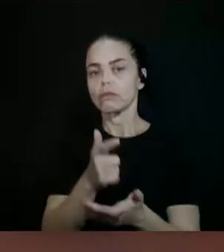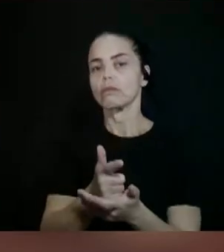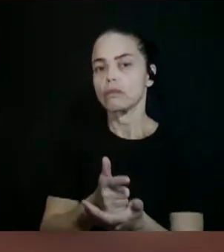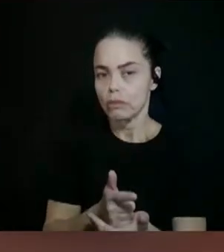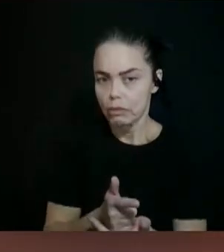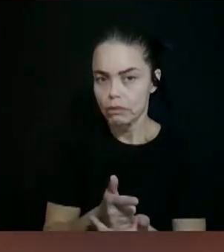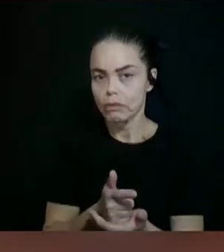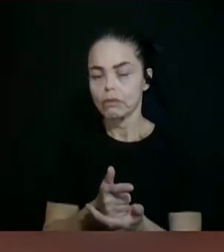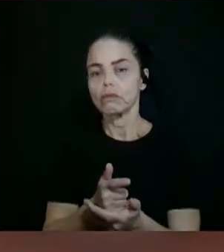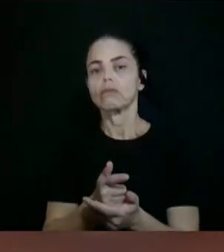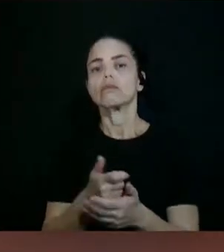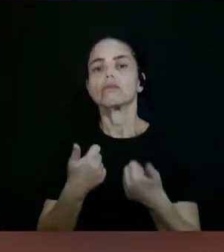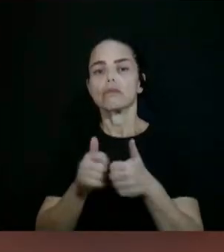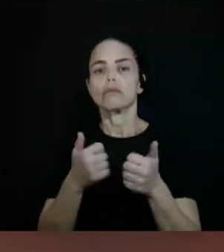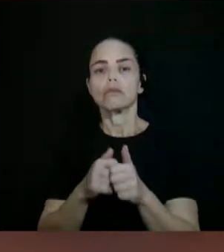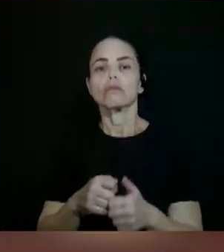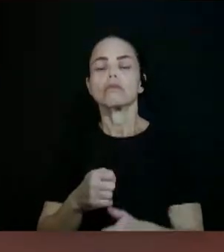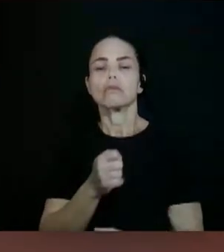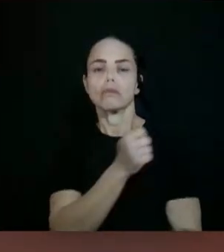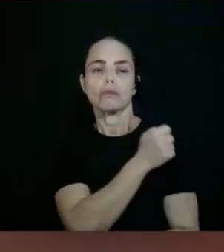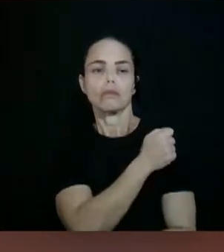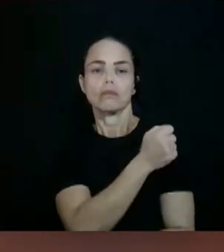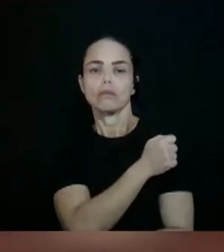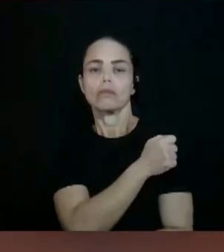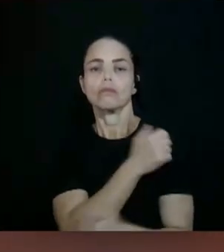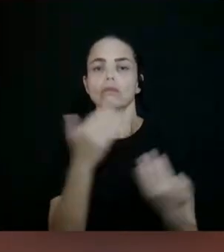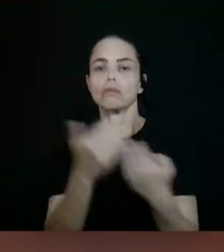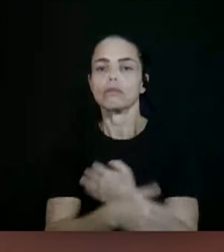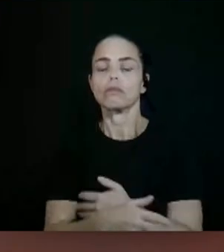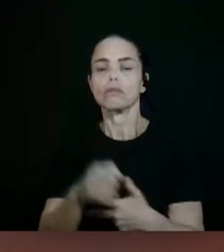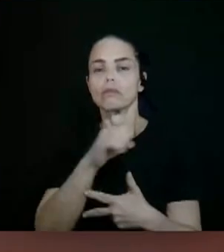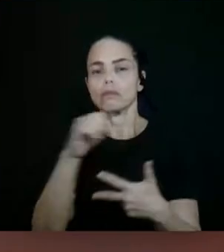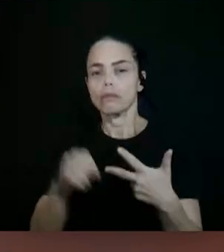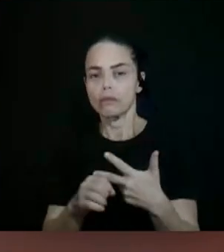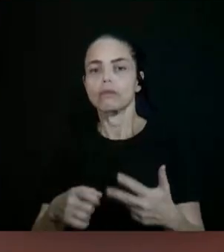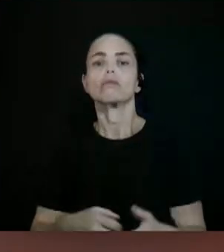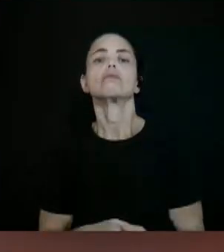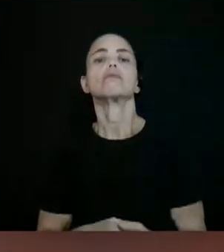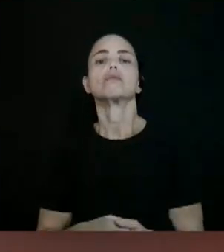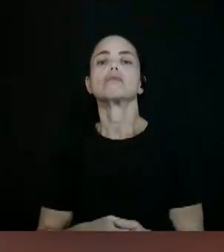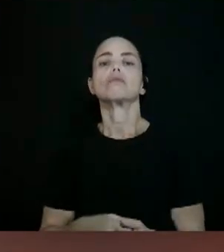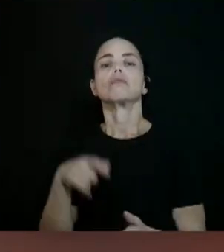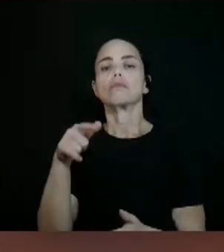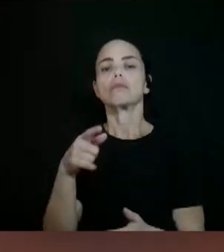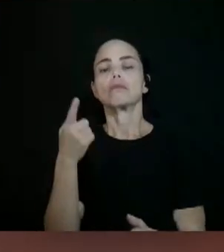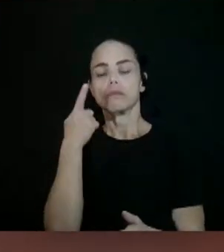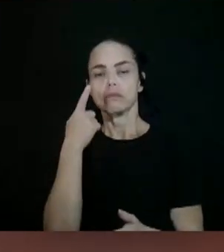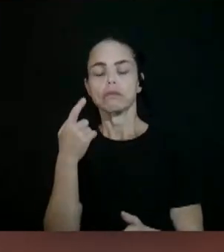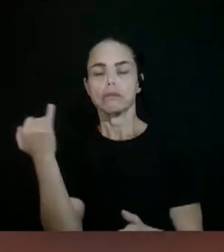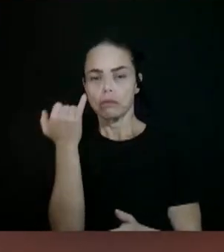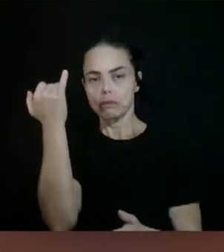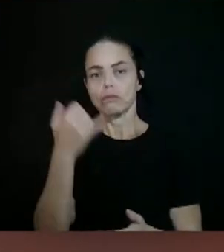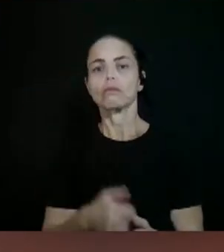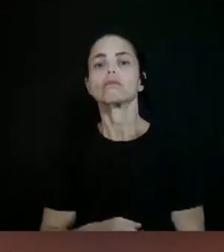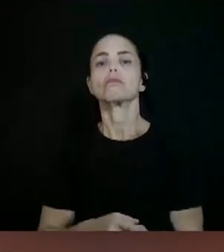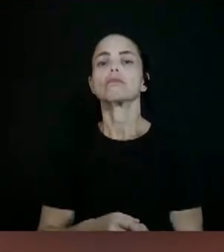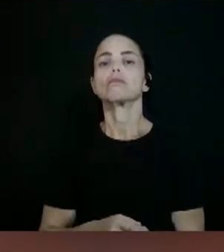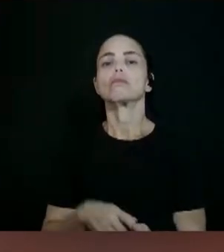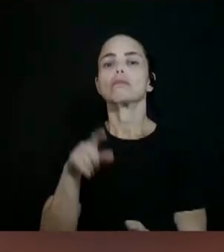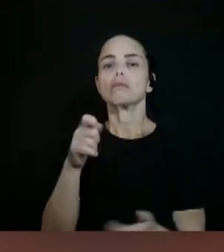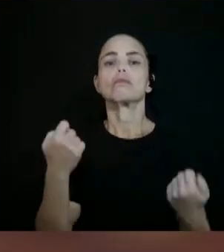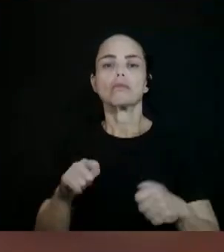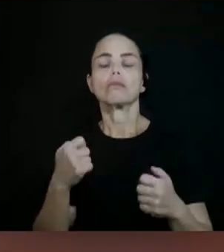passagem para os alunos para prestar as provas do Enem no dia das provas. No entanto, é algo que precisa ser